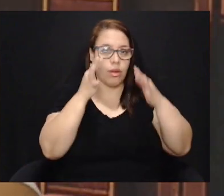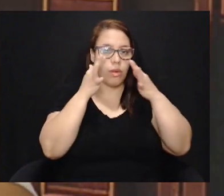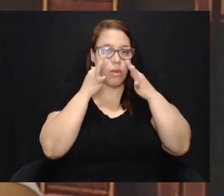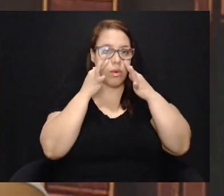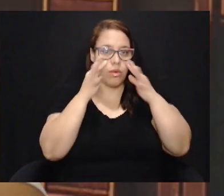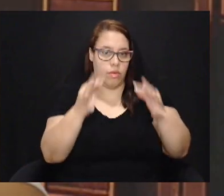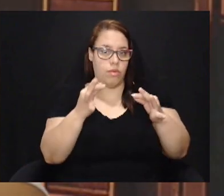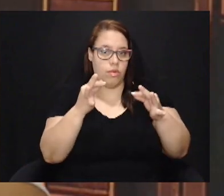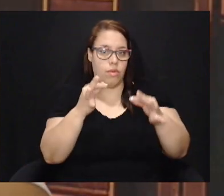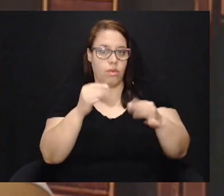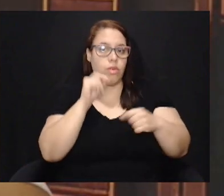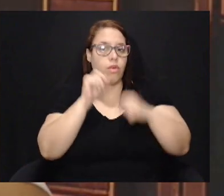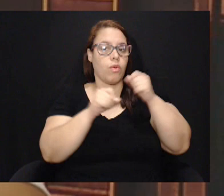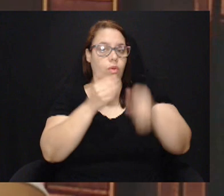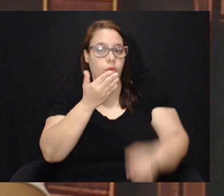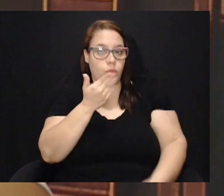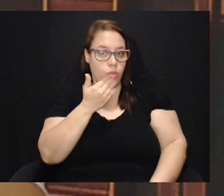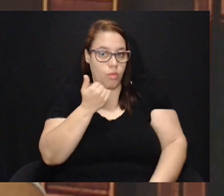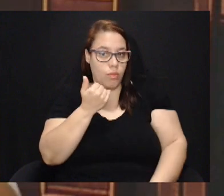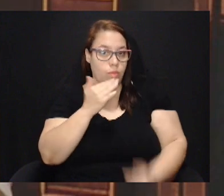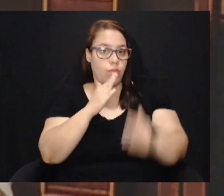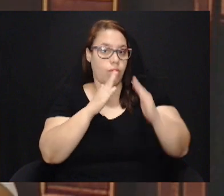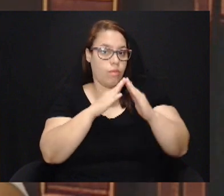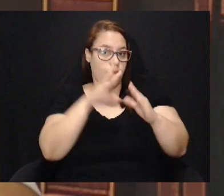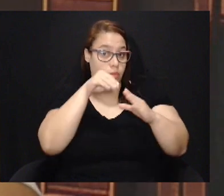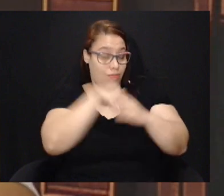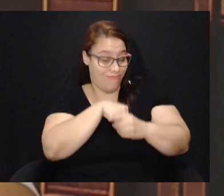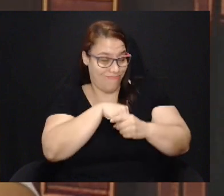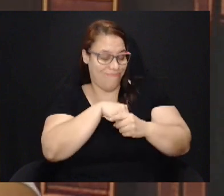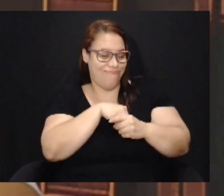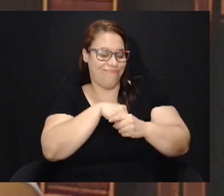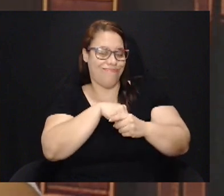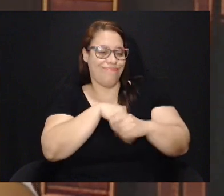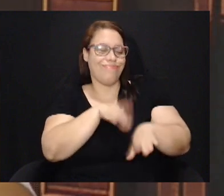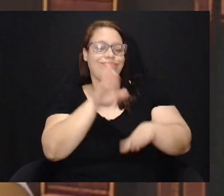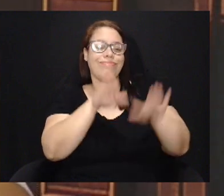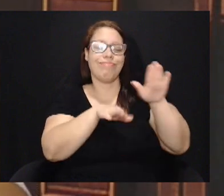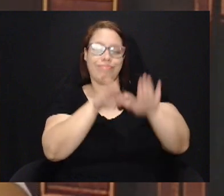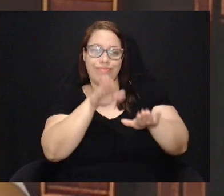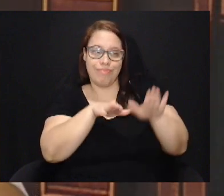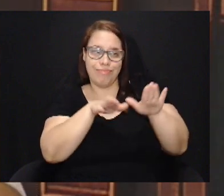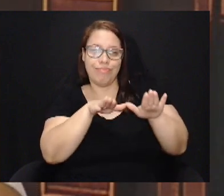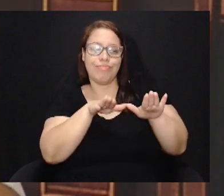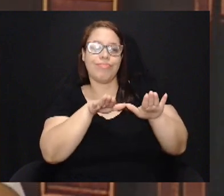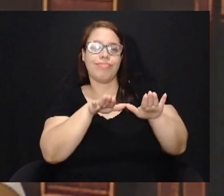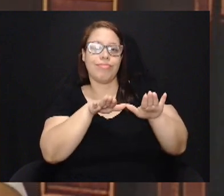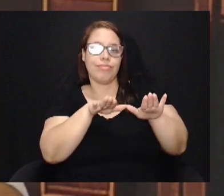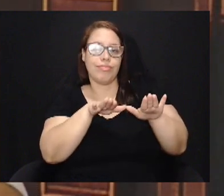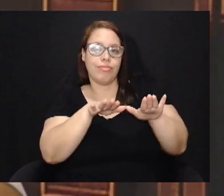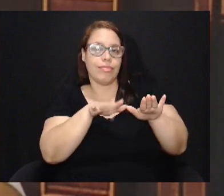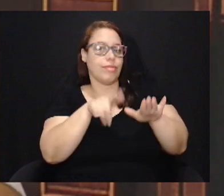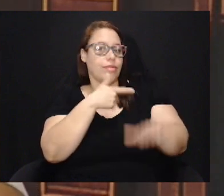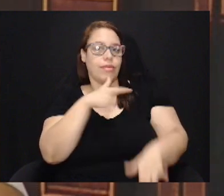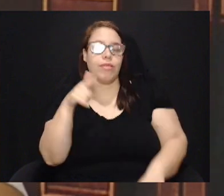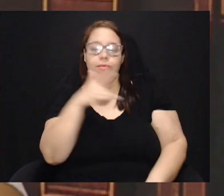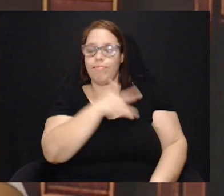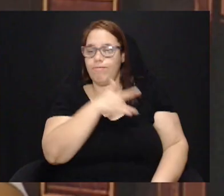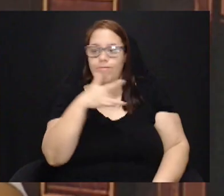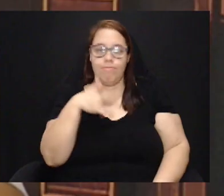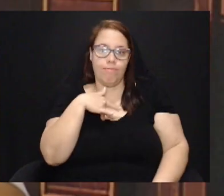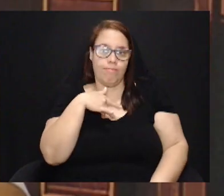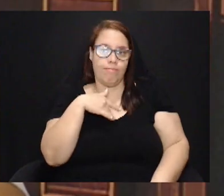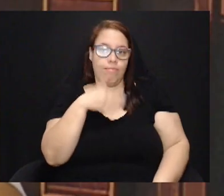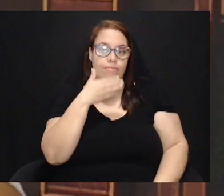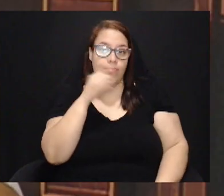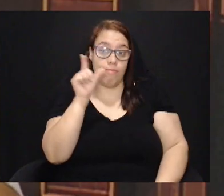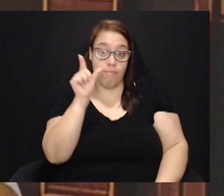que você está colocando na sua casa. É verdade. Então, a probabilidade de você colocar coisas que não são saudáveis é muito menor. Tá,